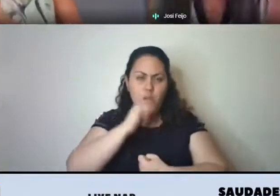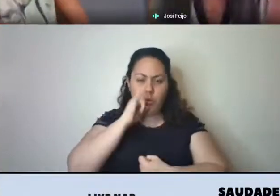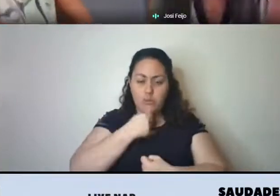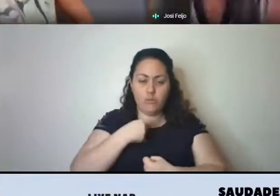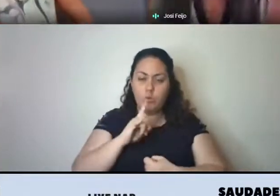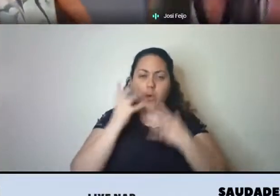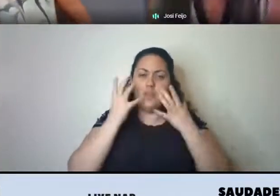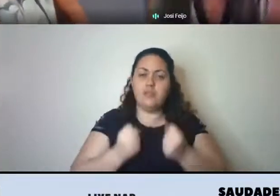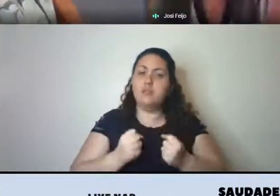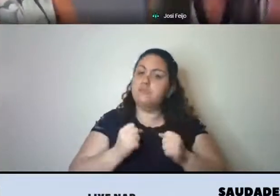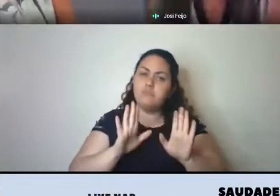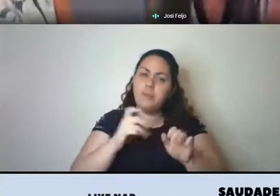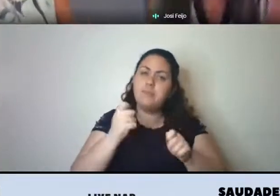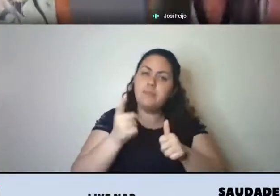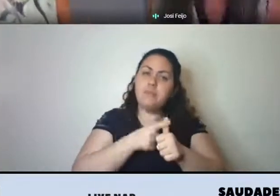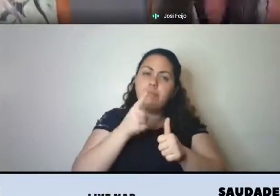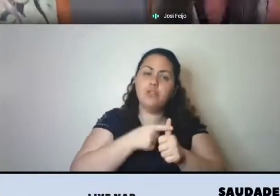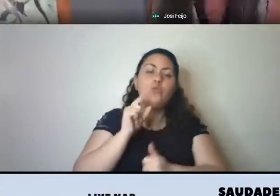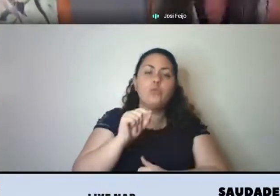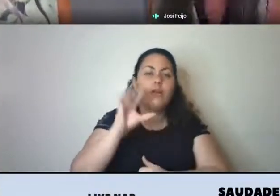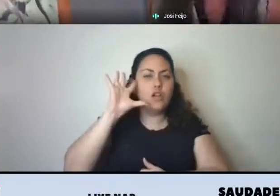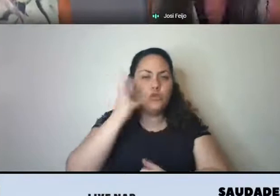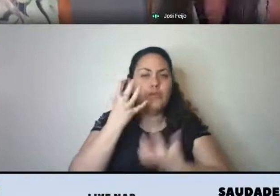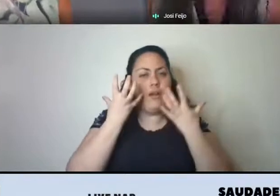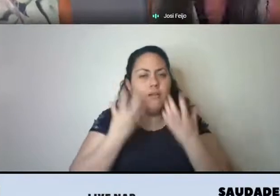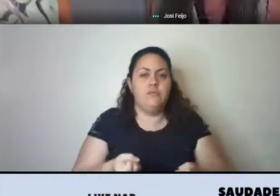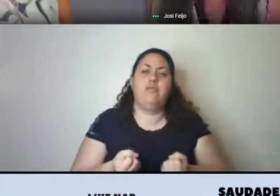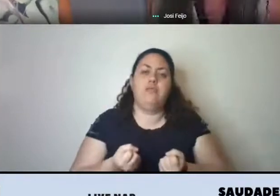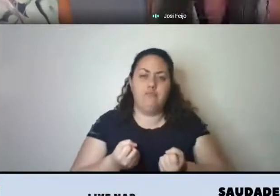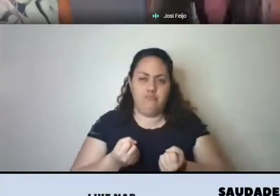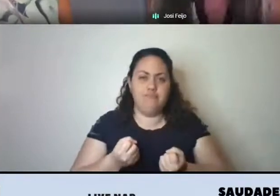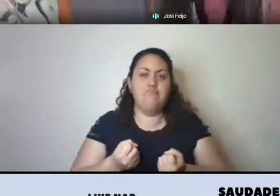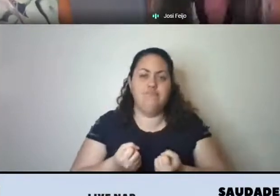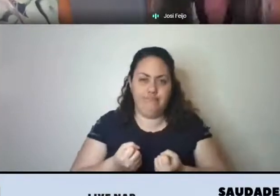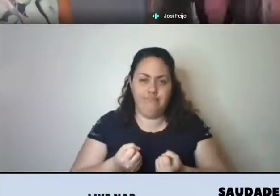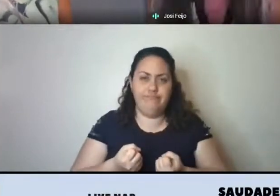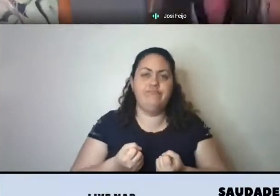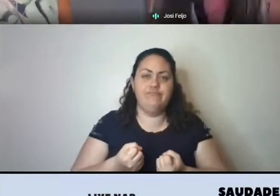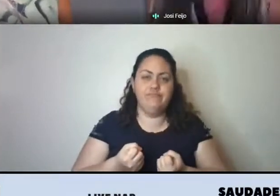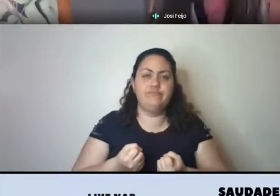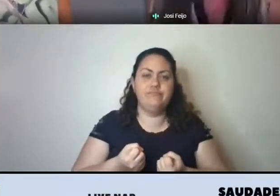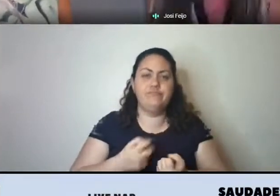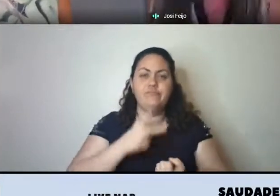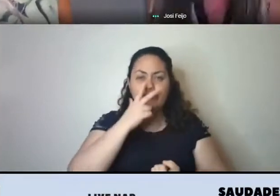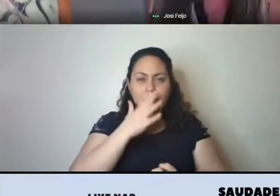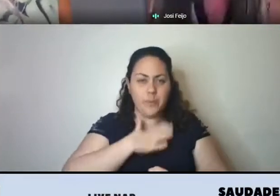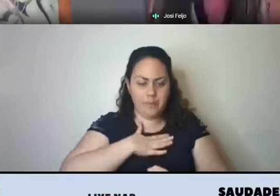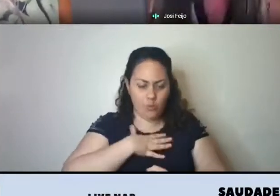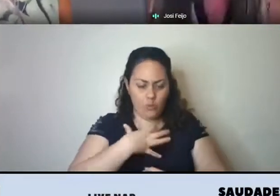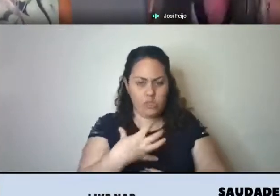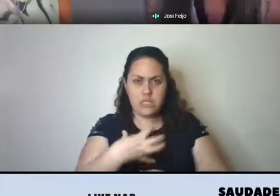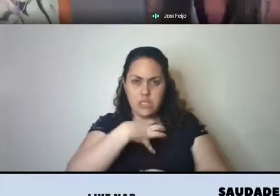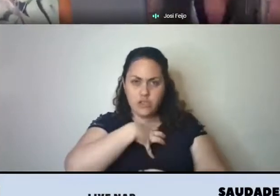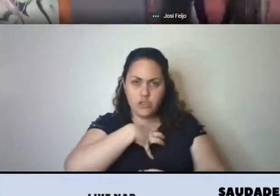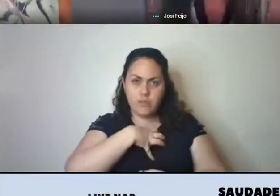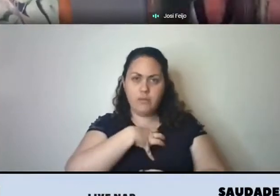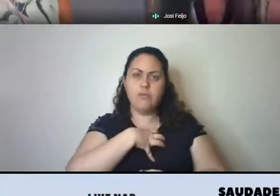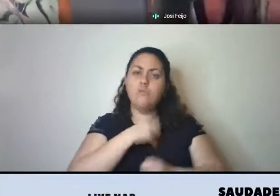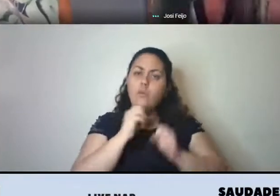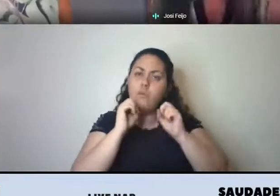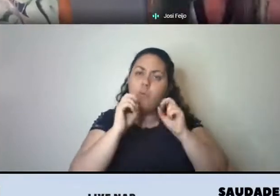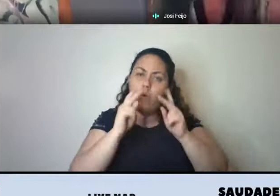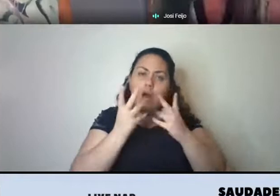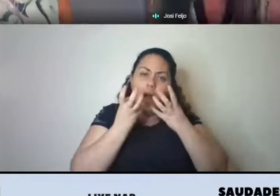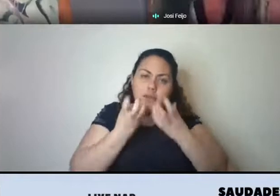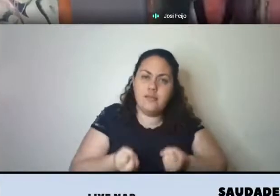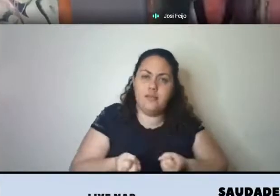primeiro momento, eu acho que seria muito isso, sabe? De se autoacolher, acolher o que vem do outro, se